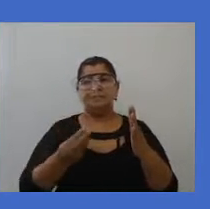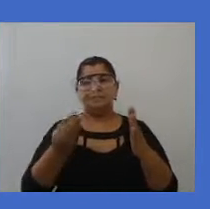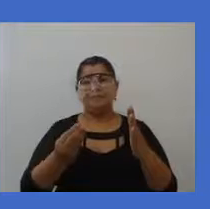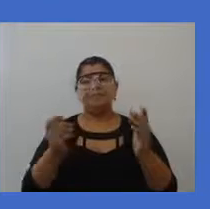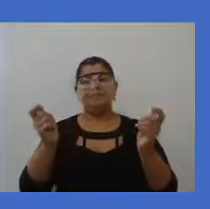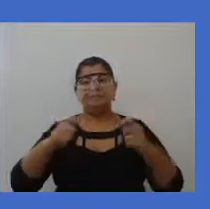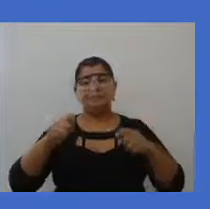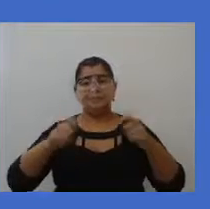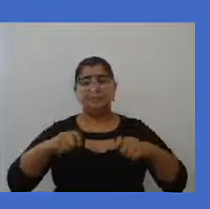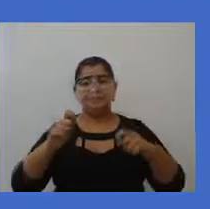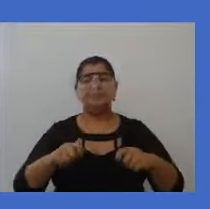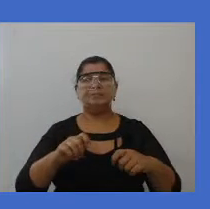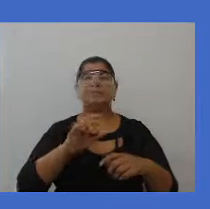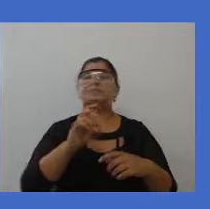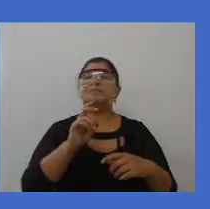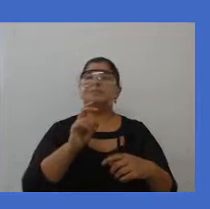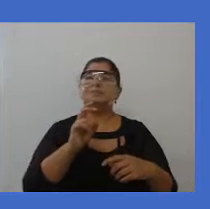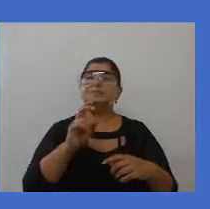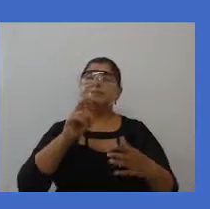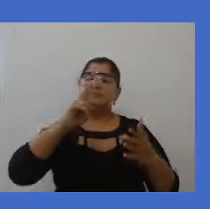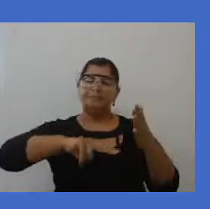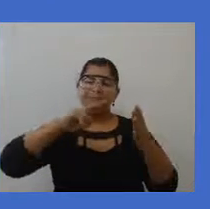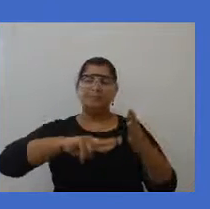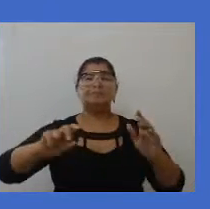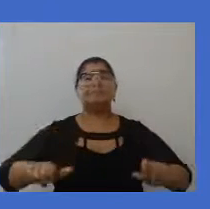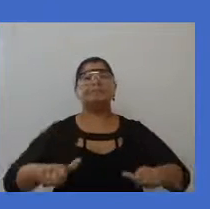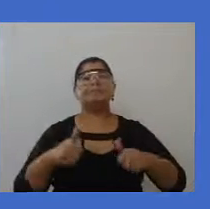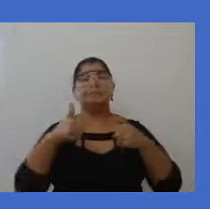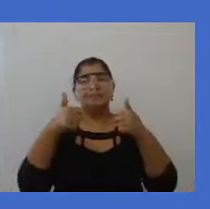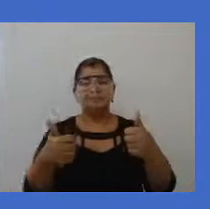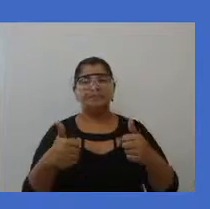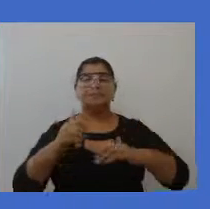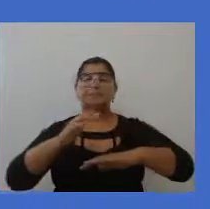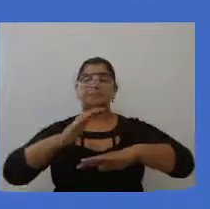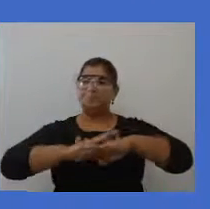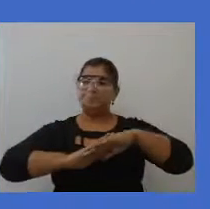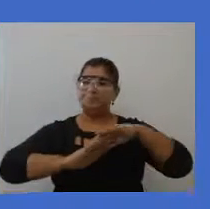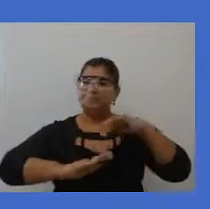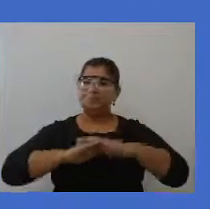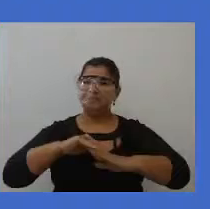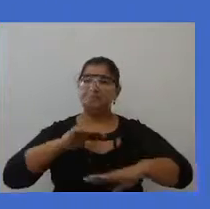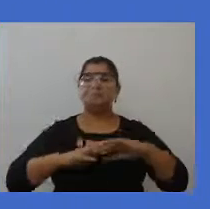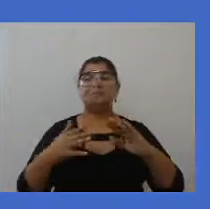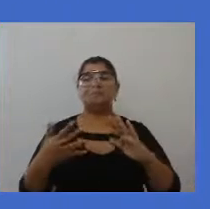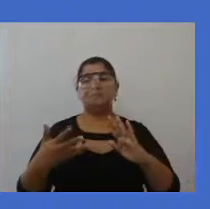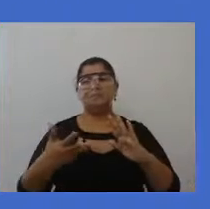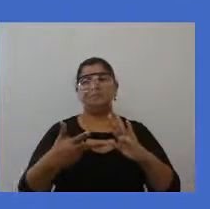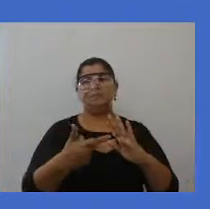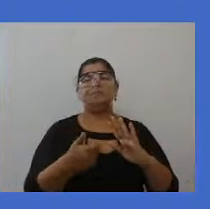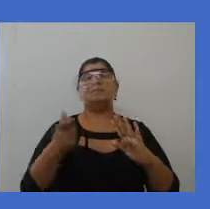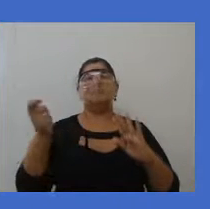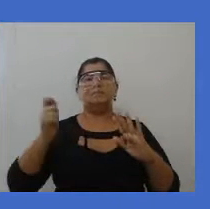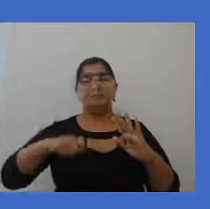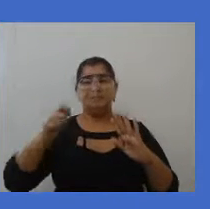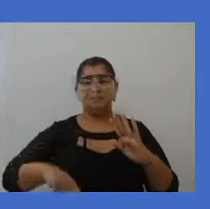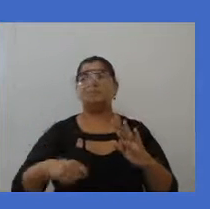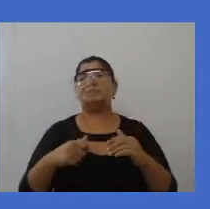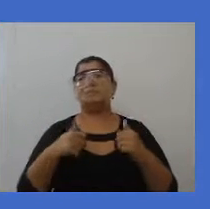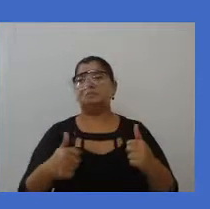possamos ser cada vez leitores melhores, proficientes, mais capazes. Vamos